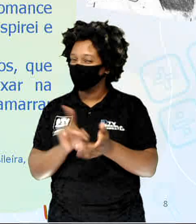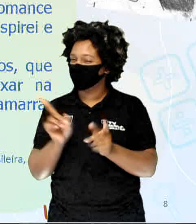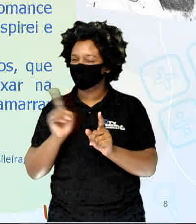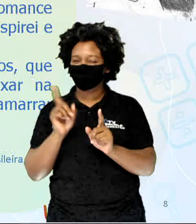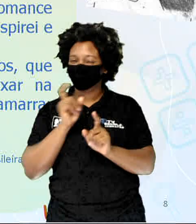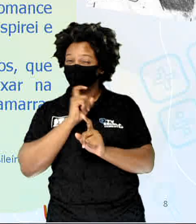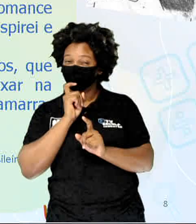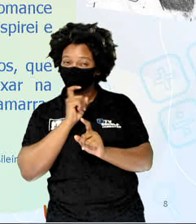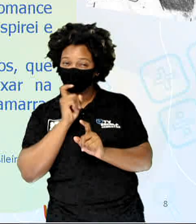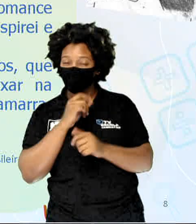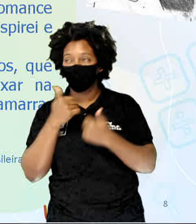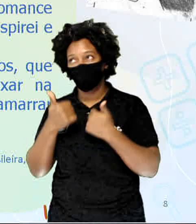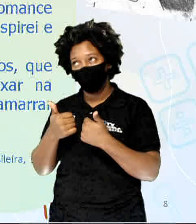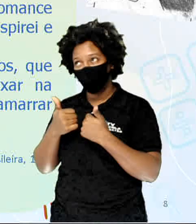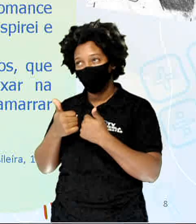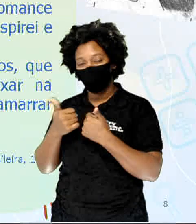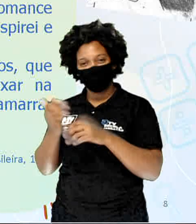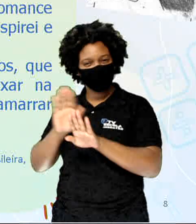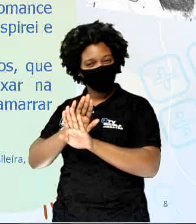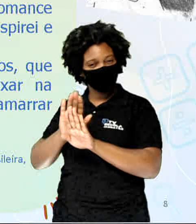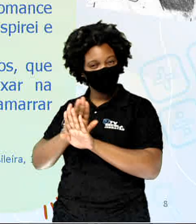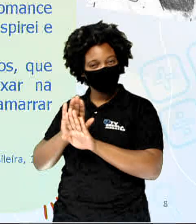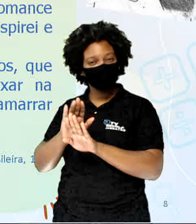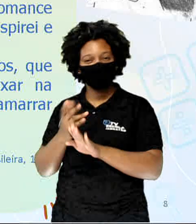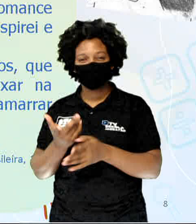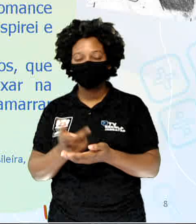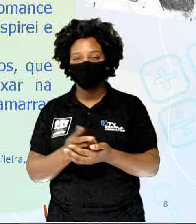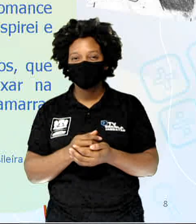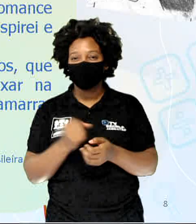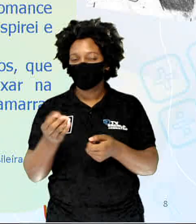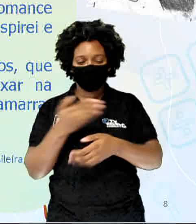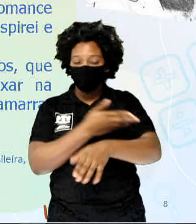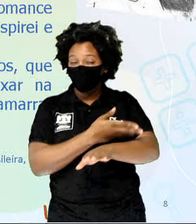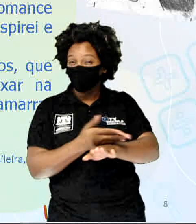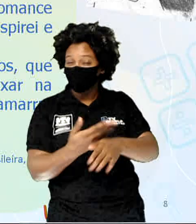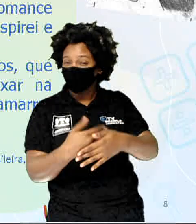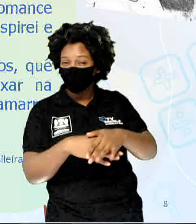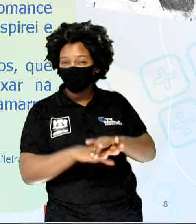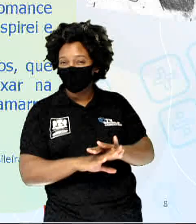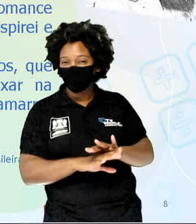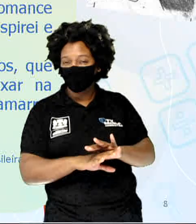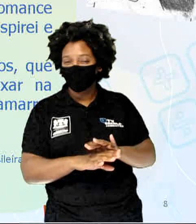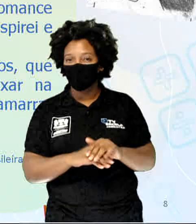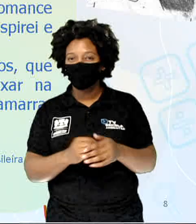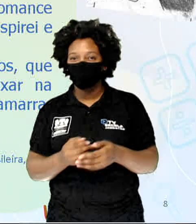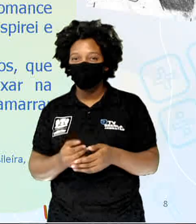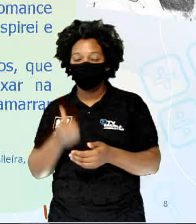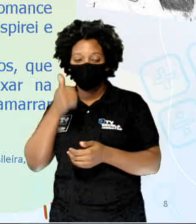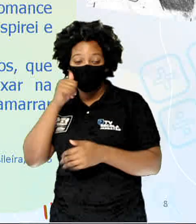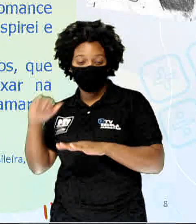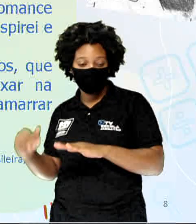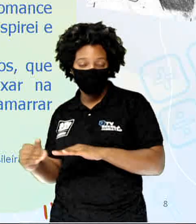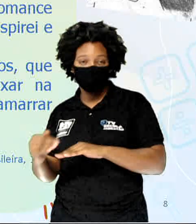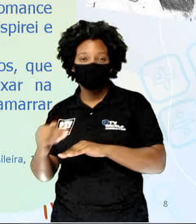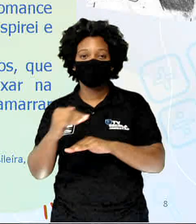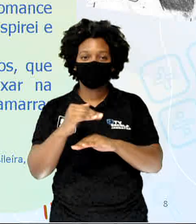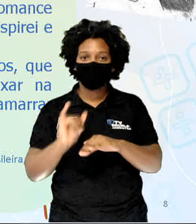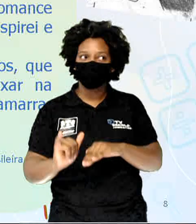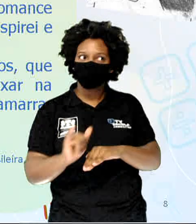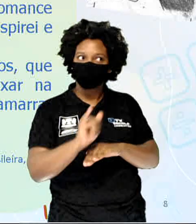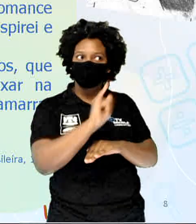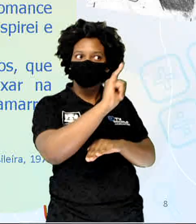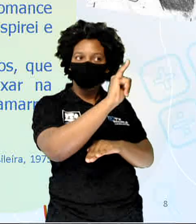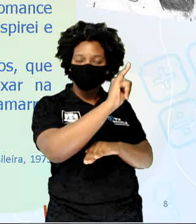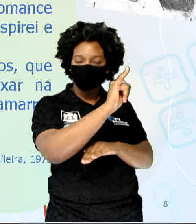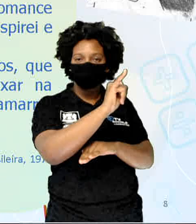Esse bacana era para ser educado diante da situação para a madama. A madama entrou no avião,